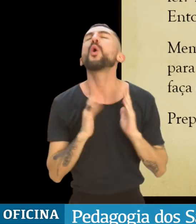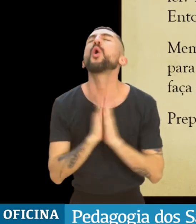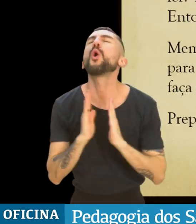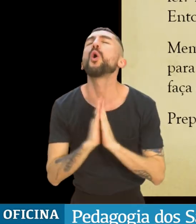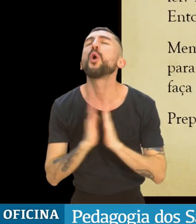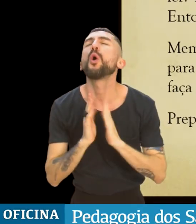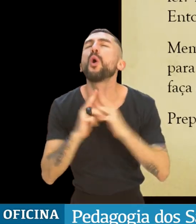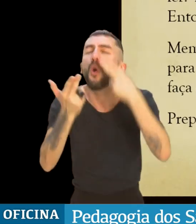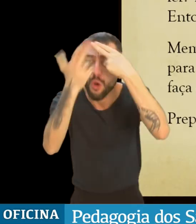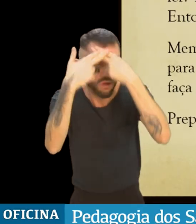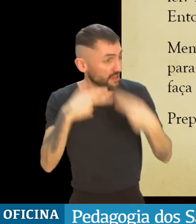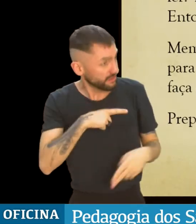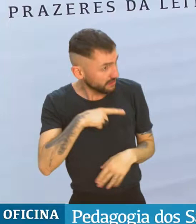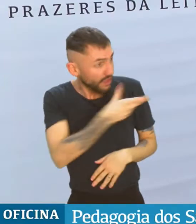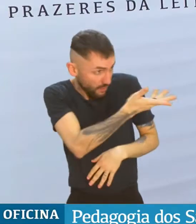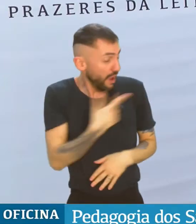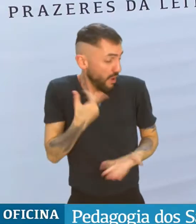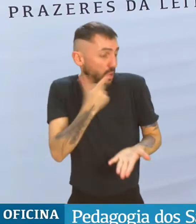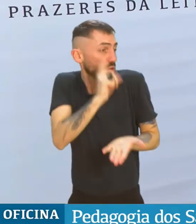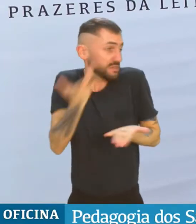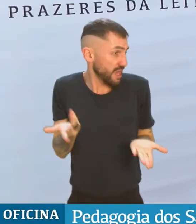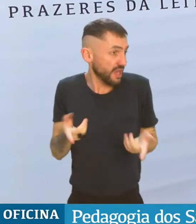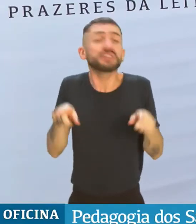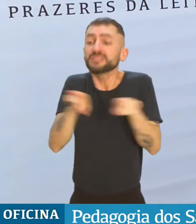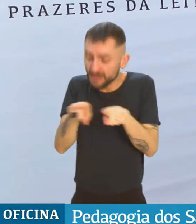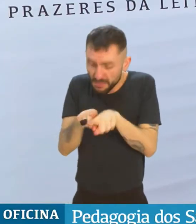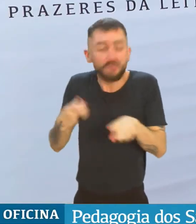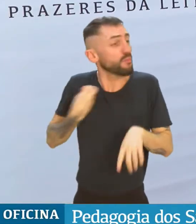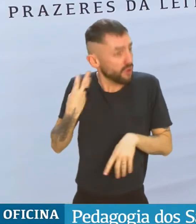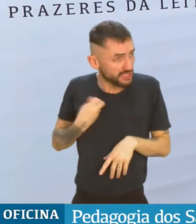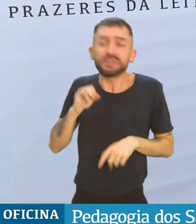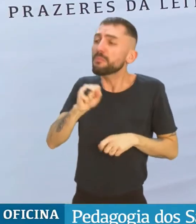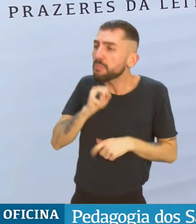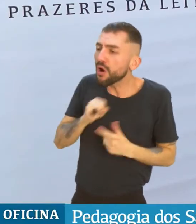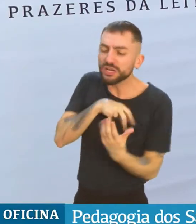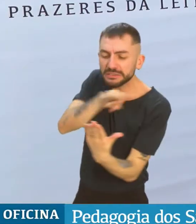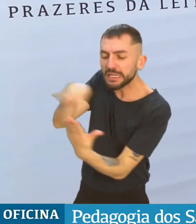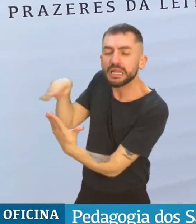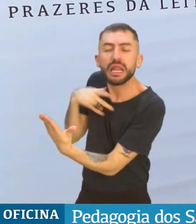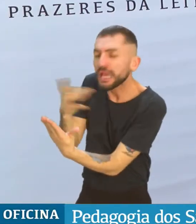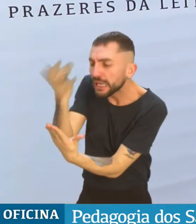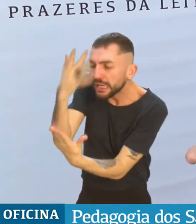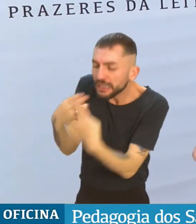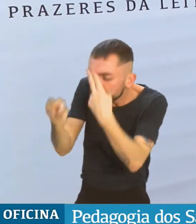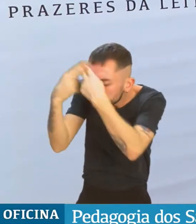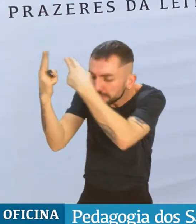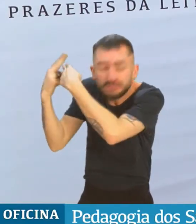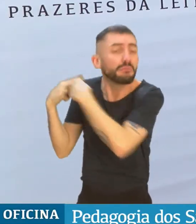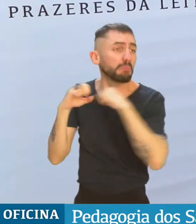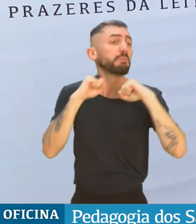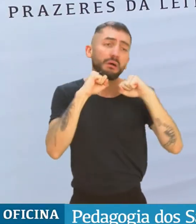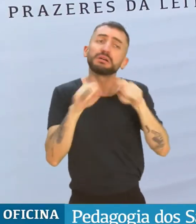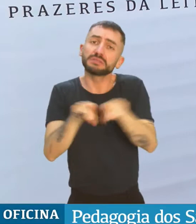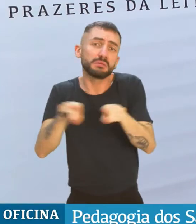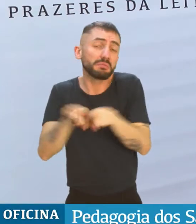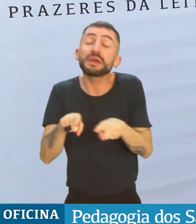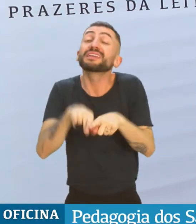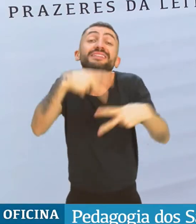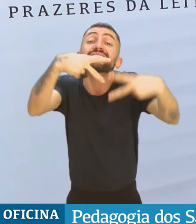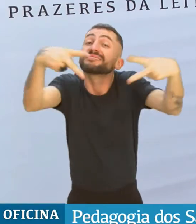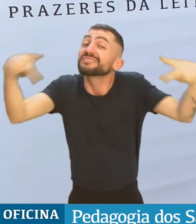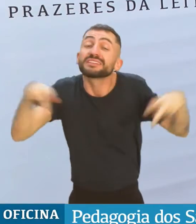você conseguiu memorizar essas canções, que às vezes vêm desde lá da infância, você consegue memorizar qualquer coisa. Vai muito da